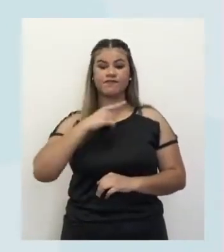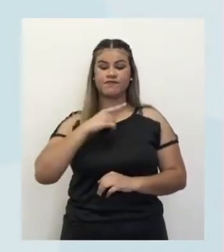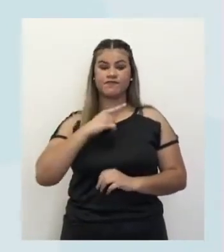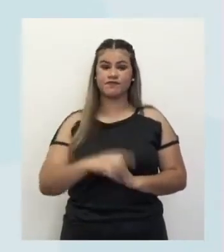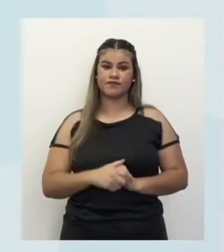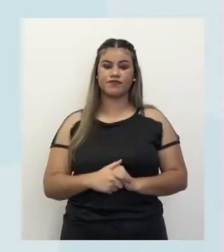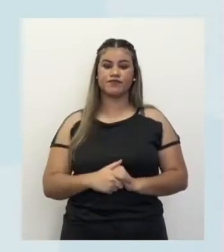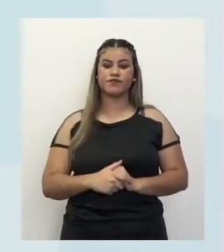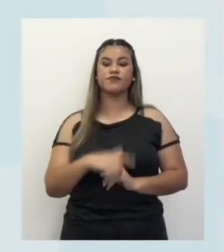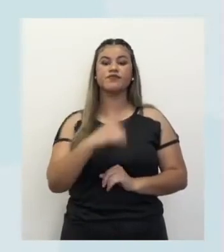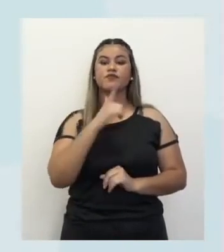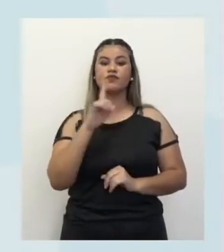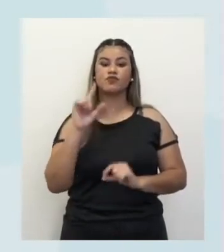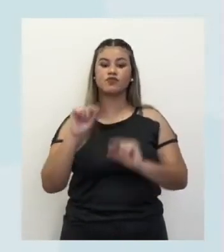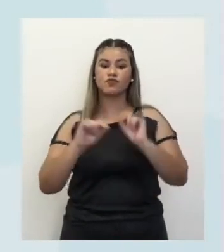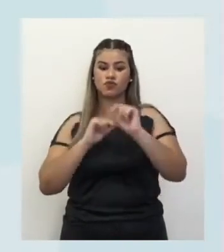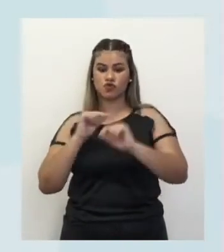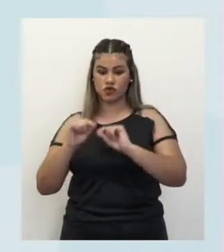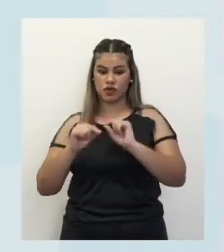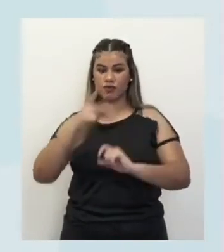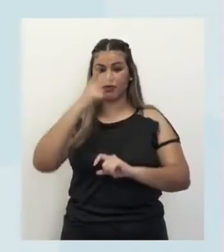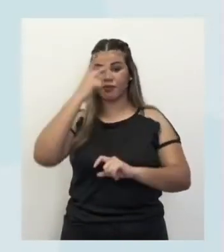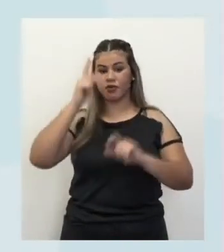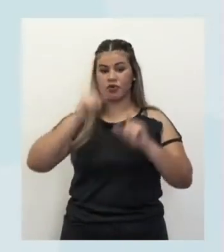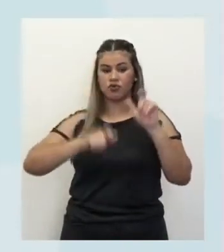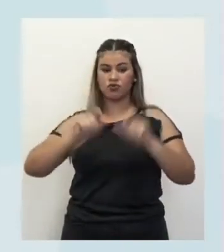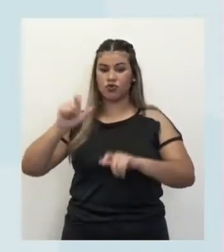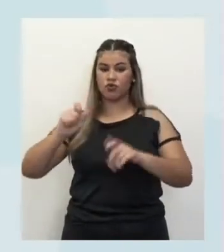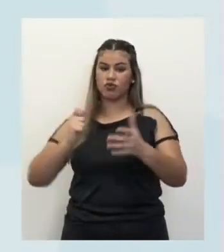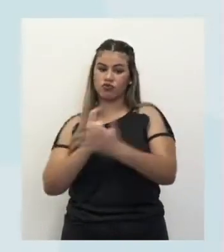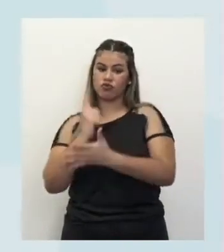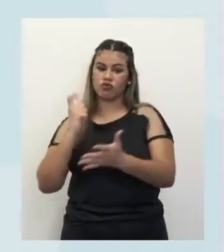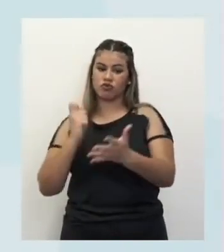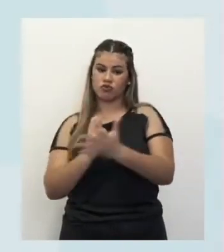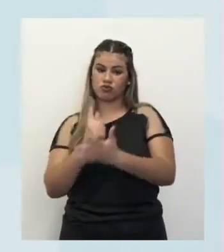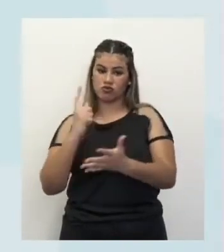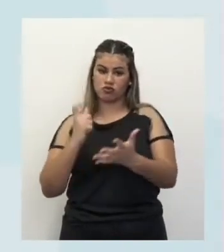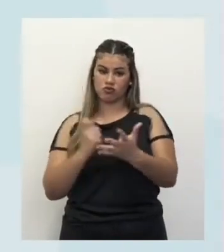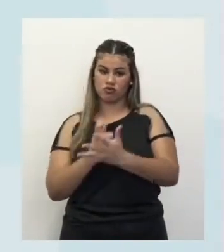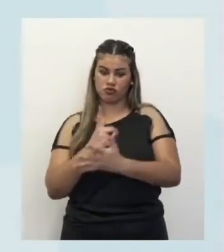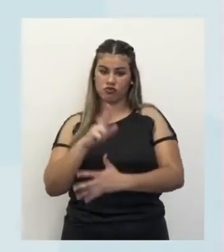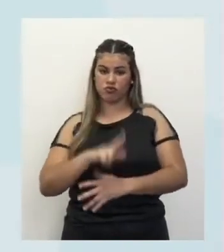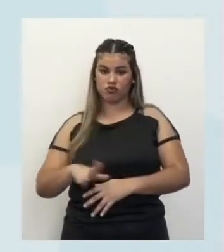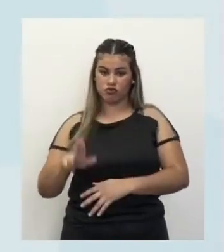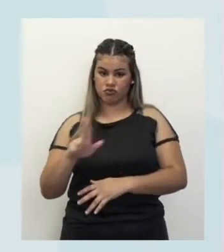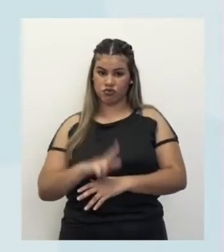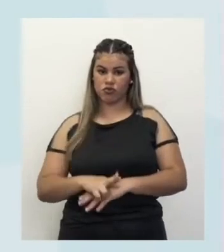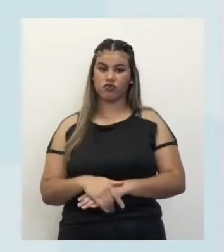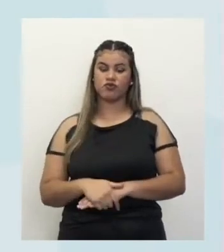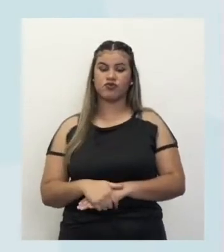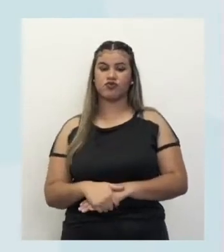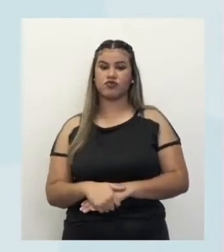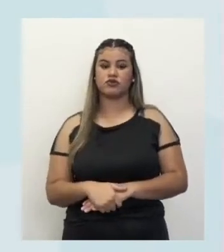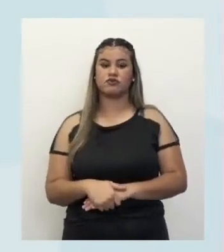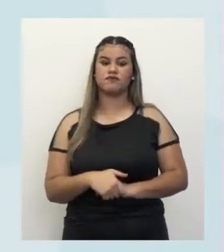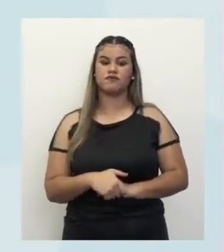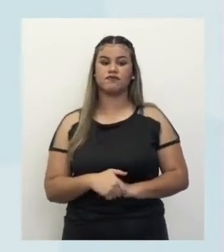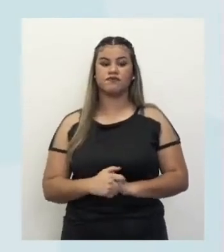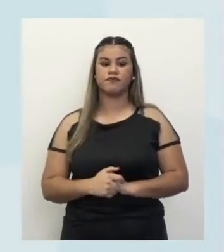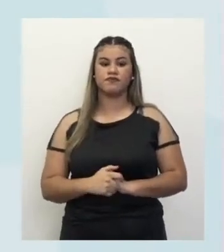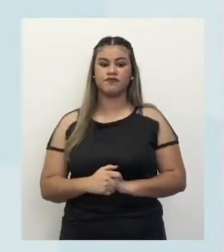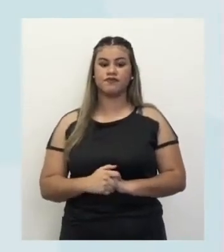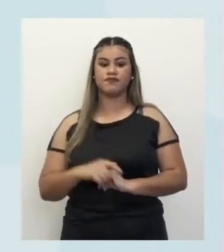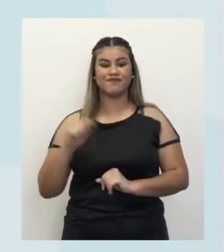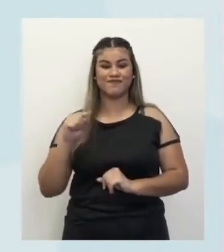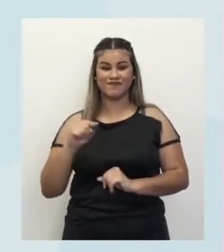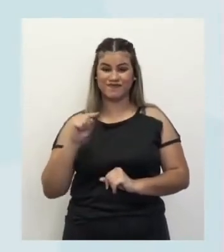é o mercado consumidor, né? Talvez aí uma das mais importantes, um dos